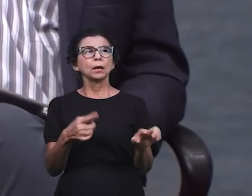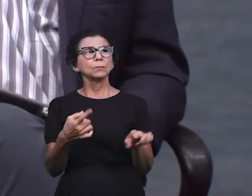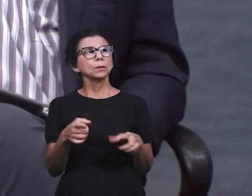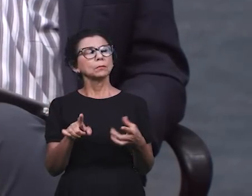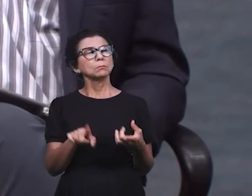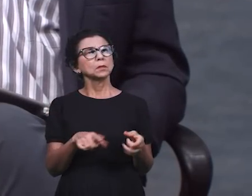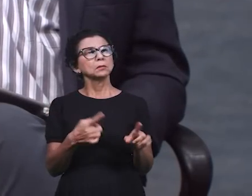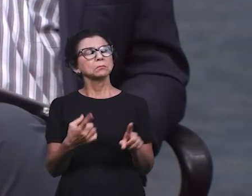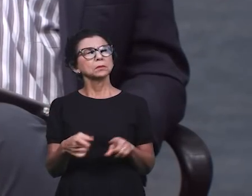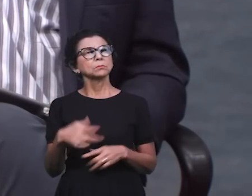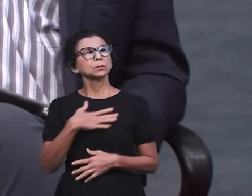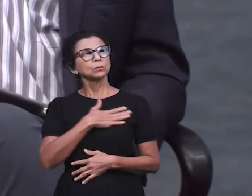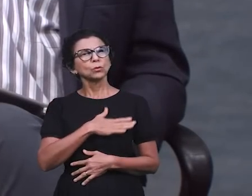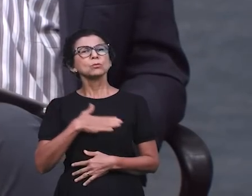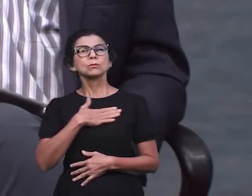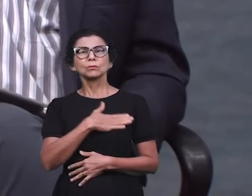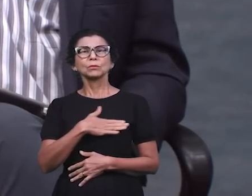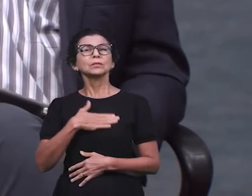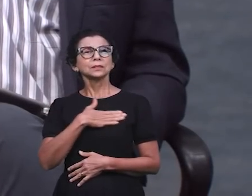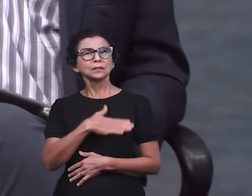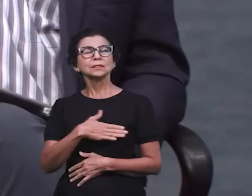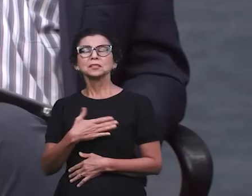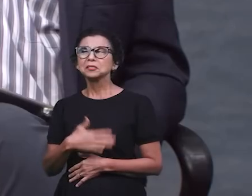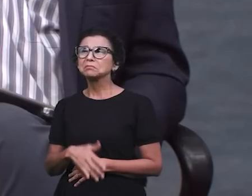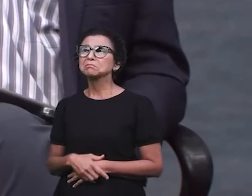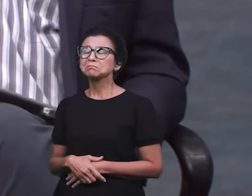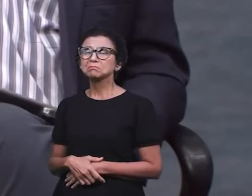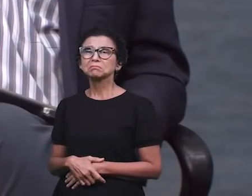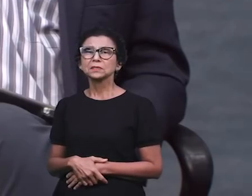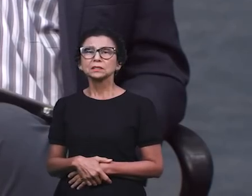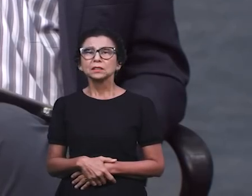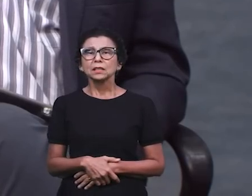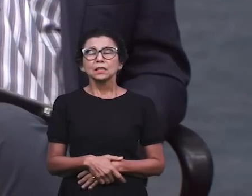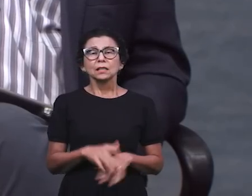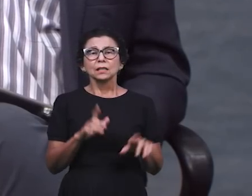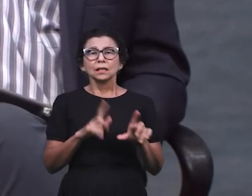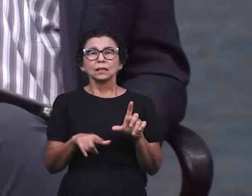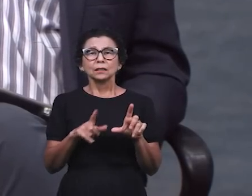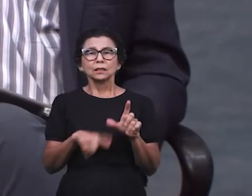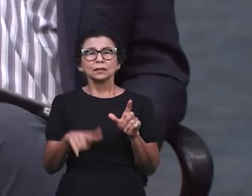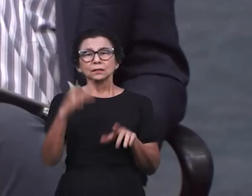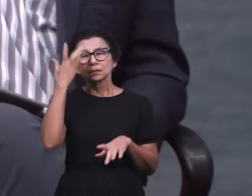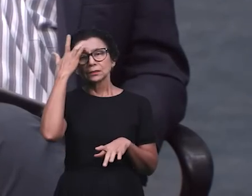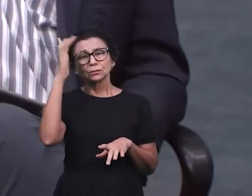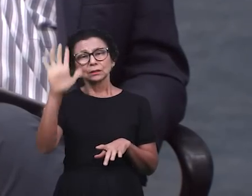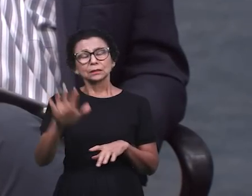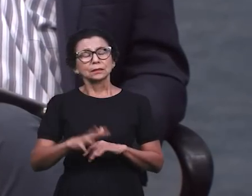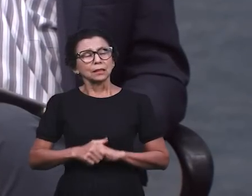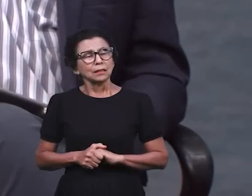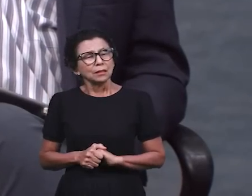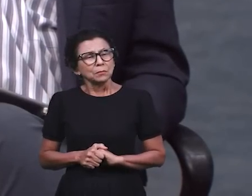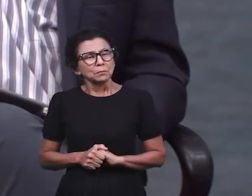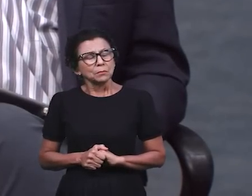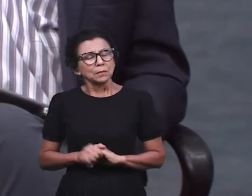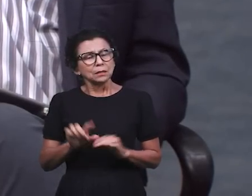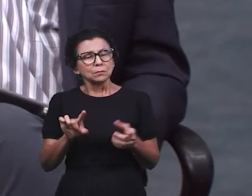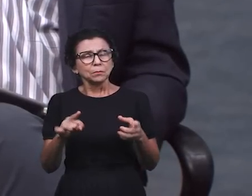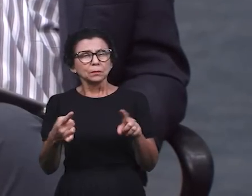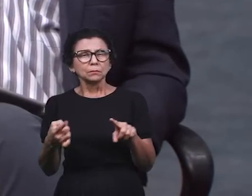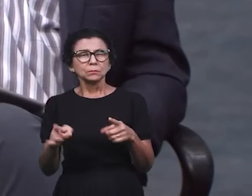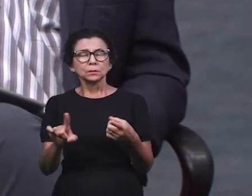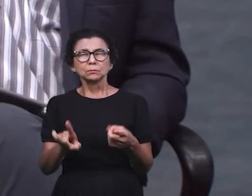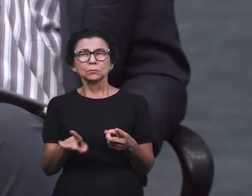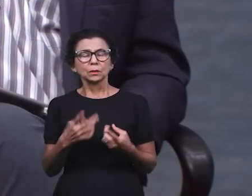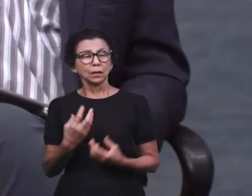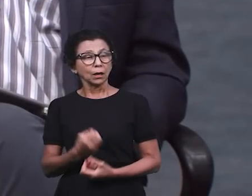e até, de certa forma, que emociona, né?